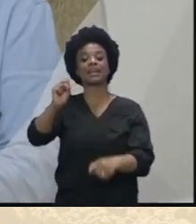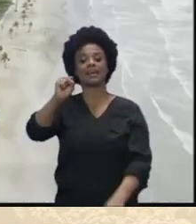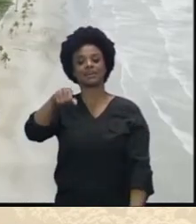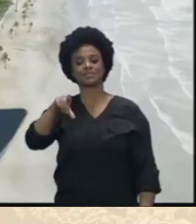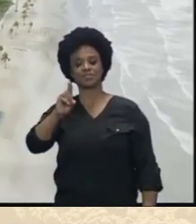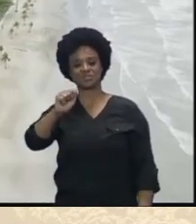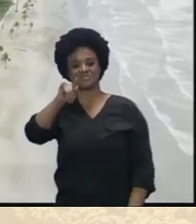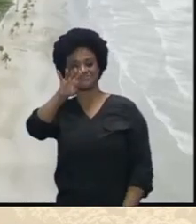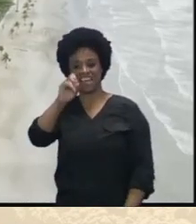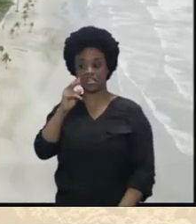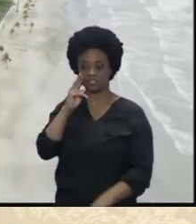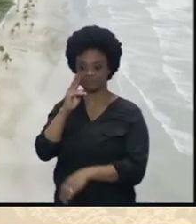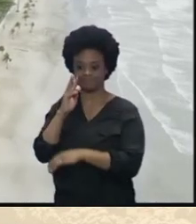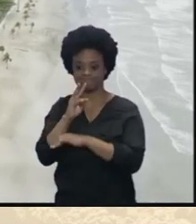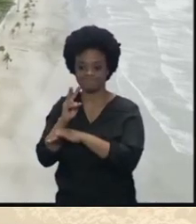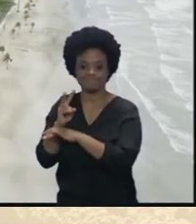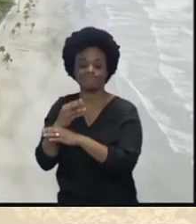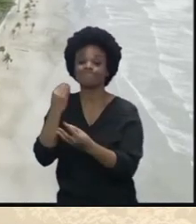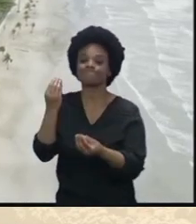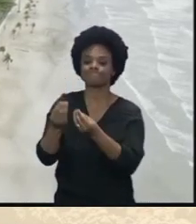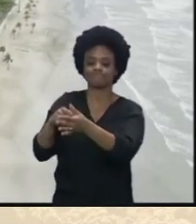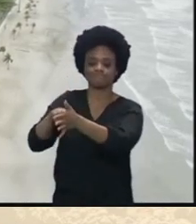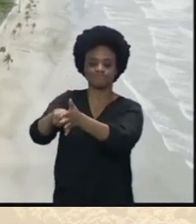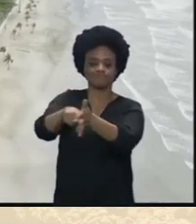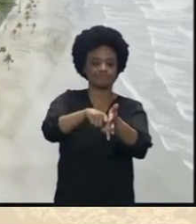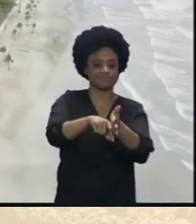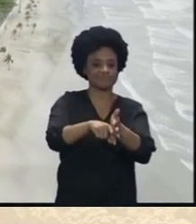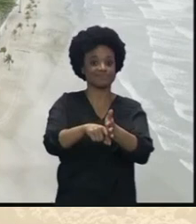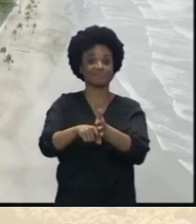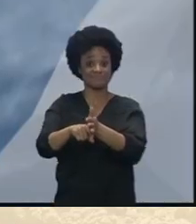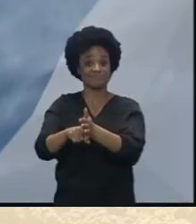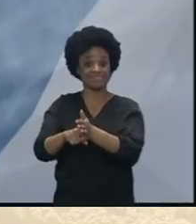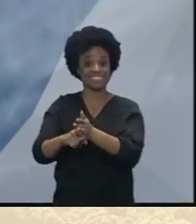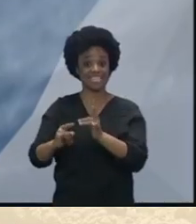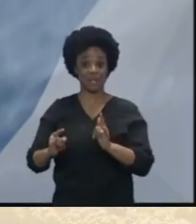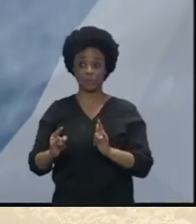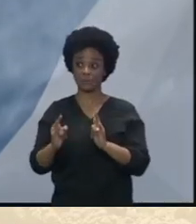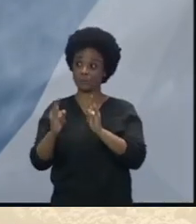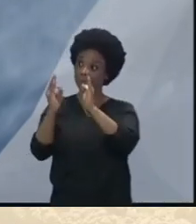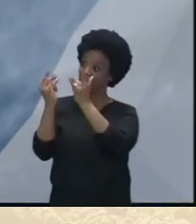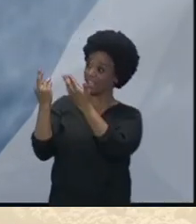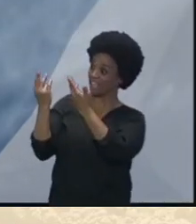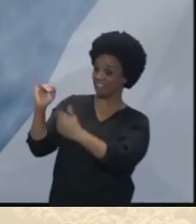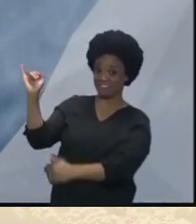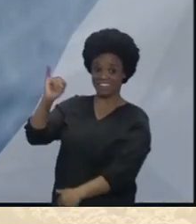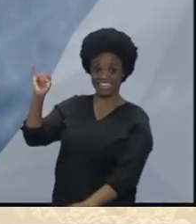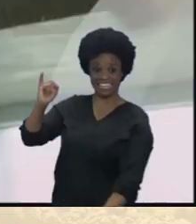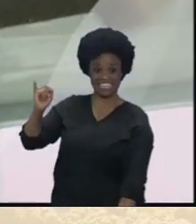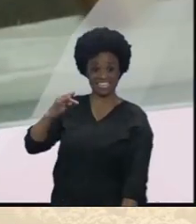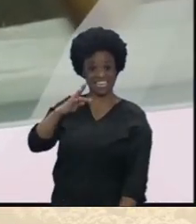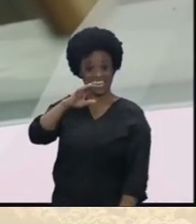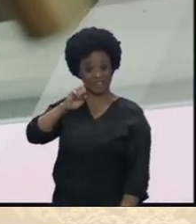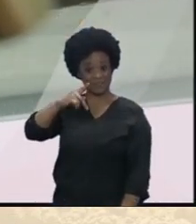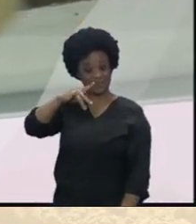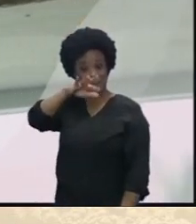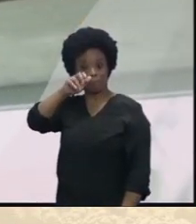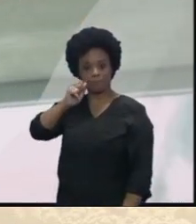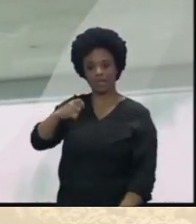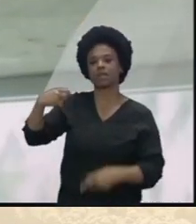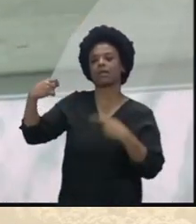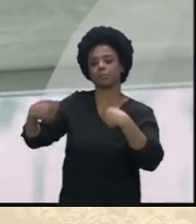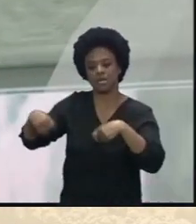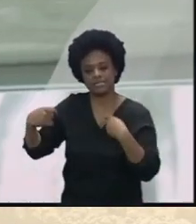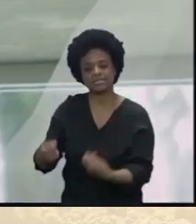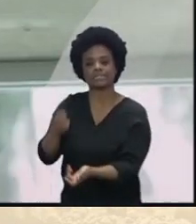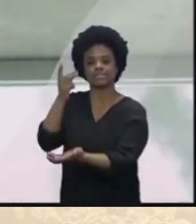sondagem. Os famosos edifícios inclinados, da mesma forma que a Torre de Pisa na Itália, precisam passar por